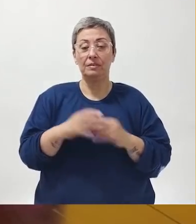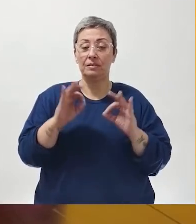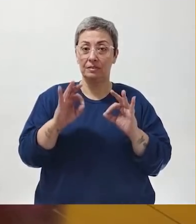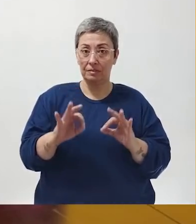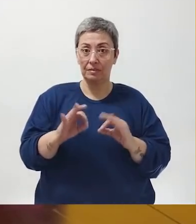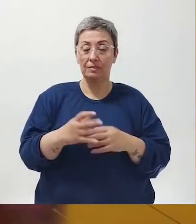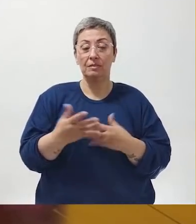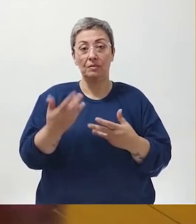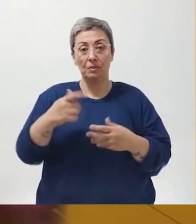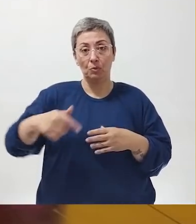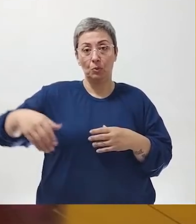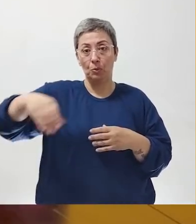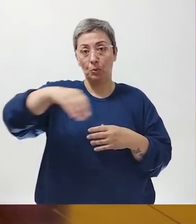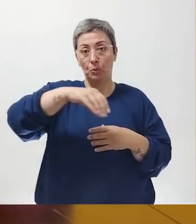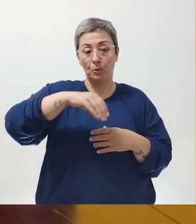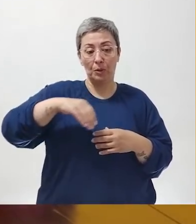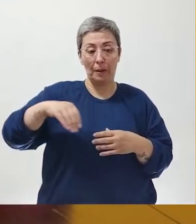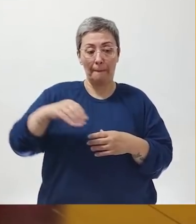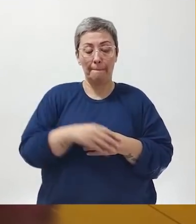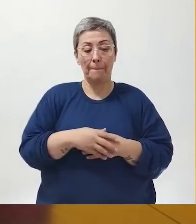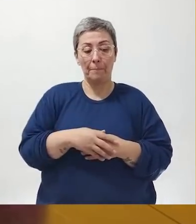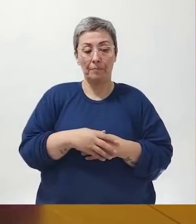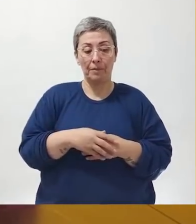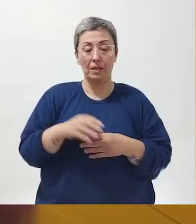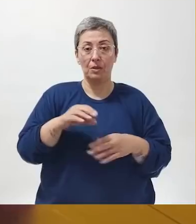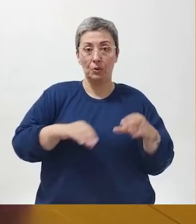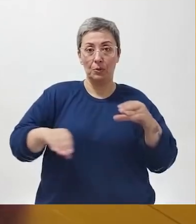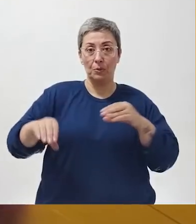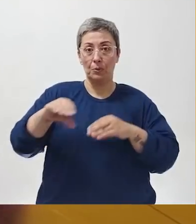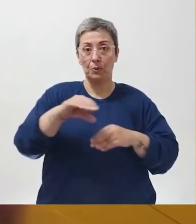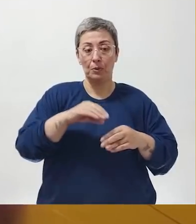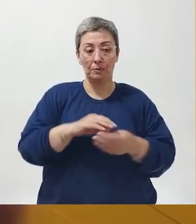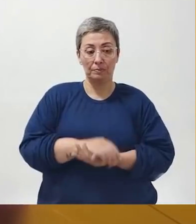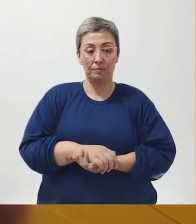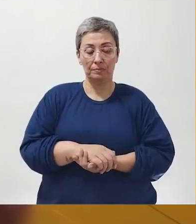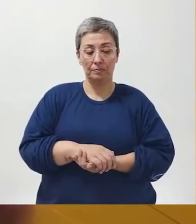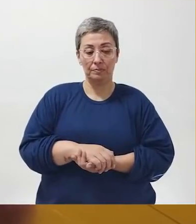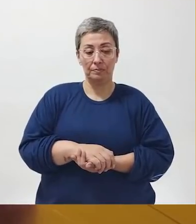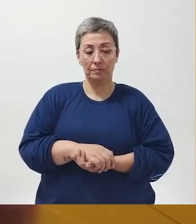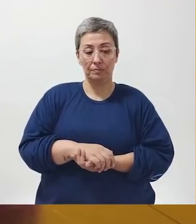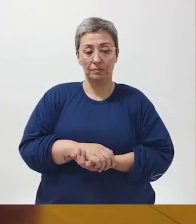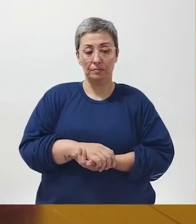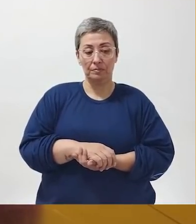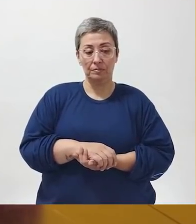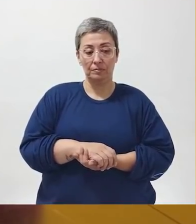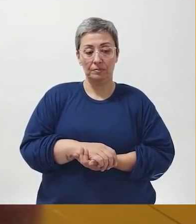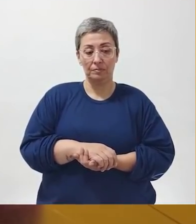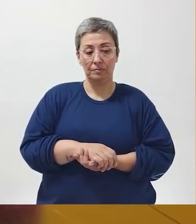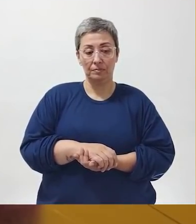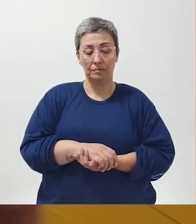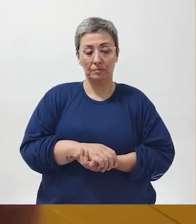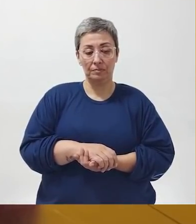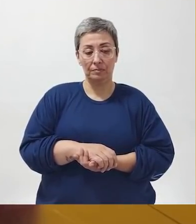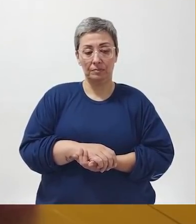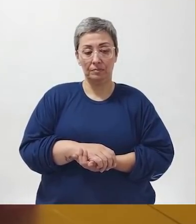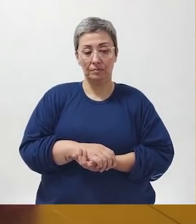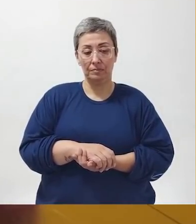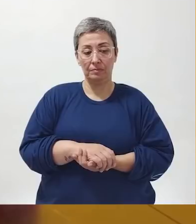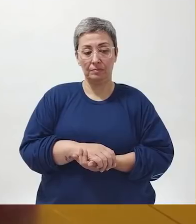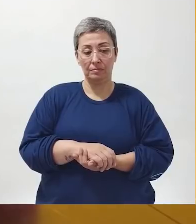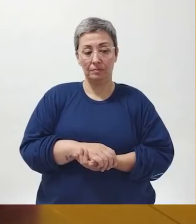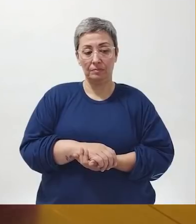criando novas palavras também dentro do idioma. É o caso, por exemplo, de inicializar, que acabou se transformando num verbo. E é comum a gente ver esse